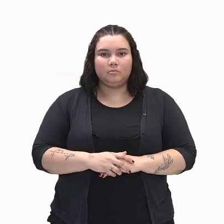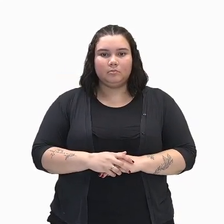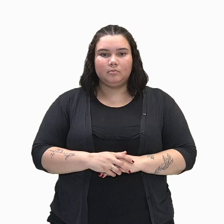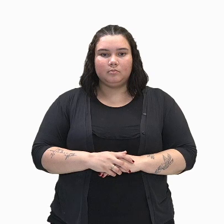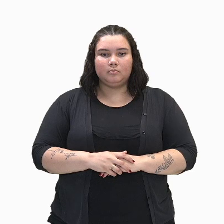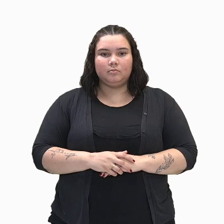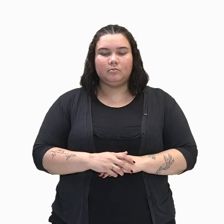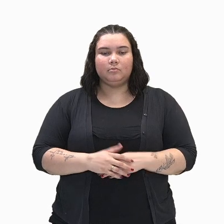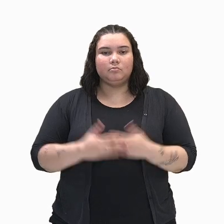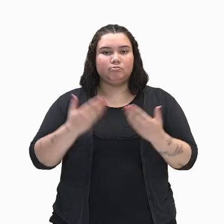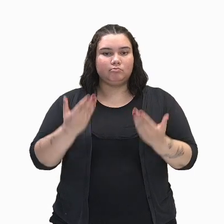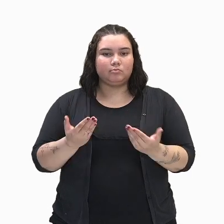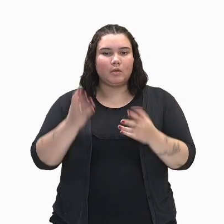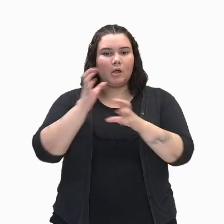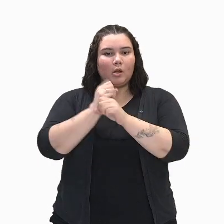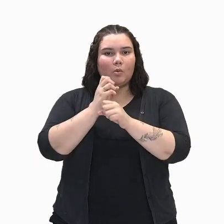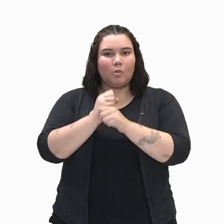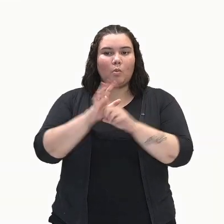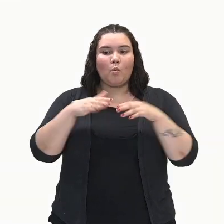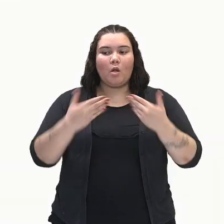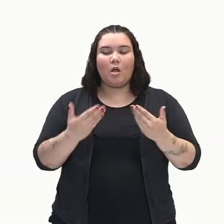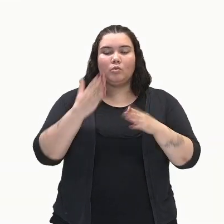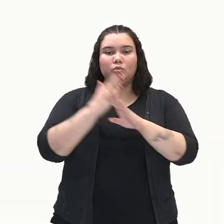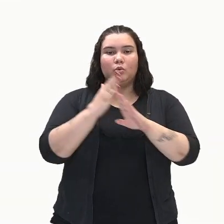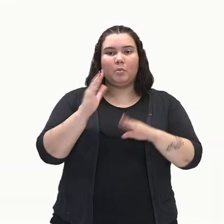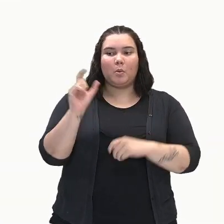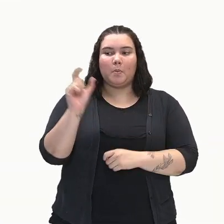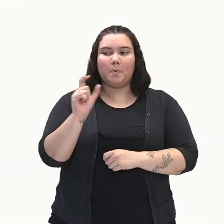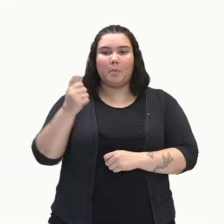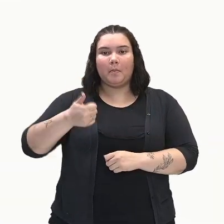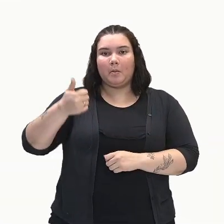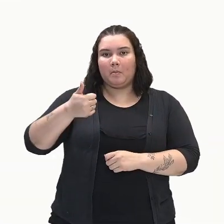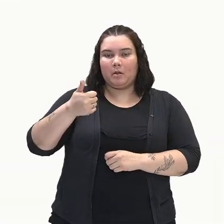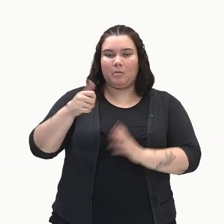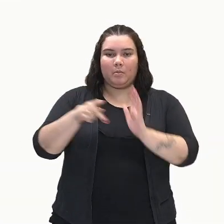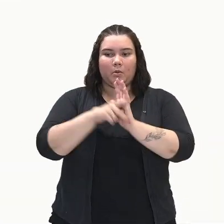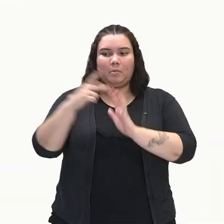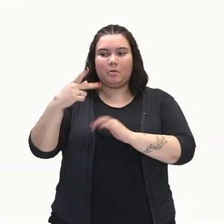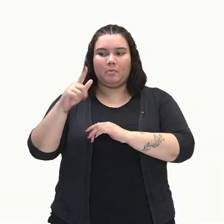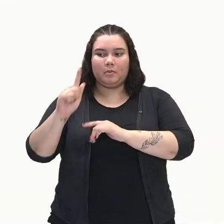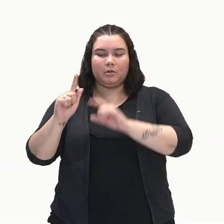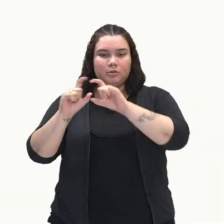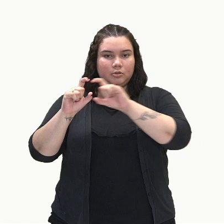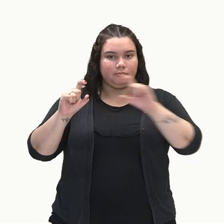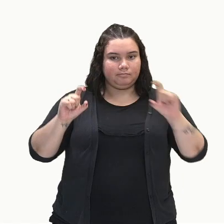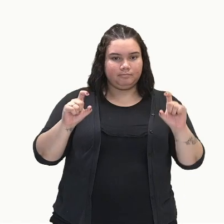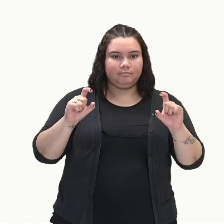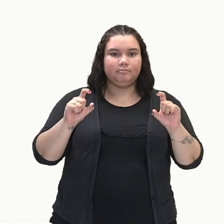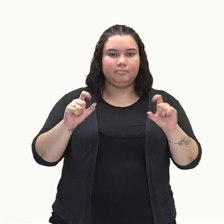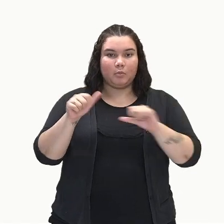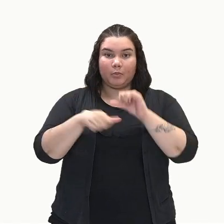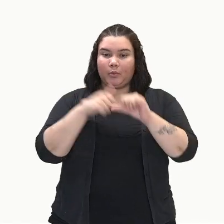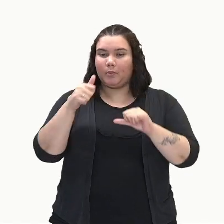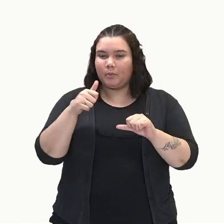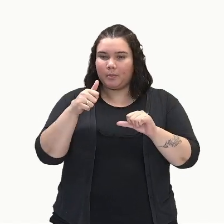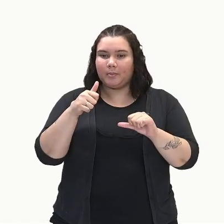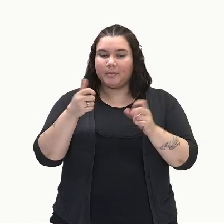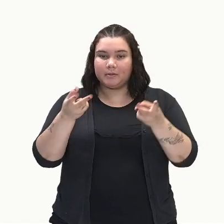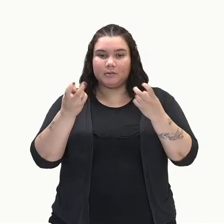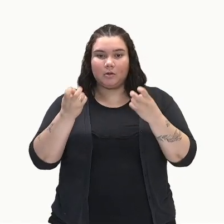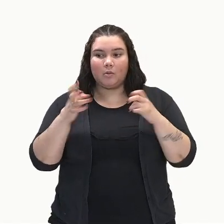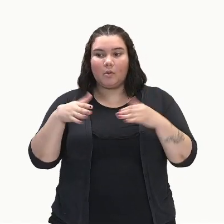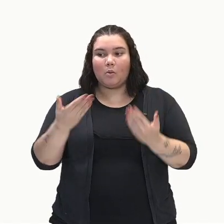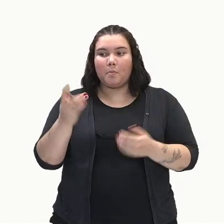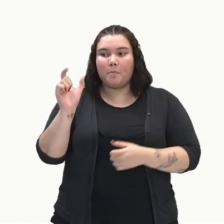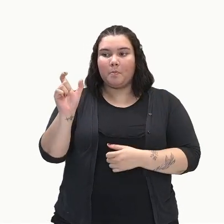nós temos o seguinte, ó, calcule o primeiro termo da PG. Então aqui já mudou um pouquinho, né? Ele quer saber quem